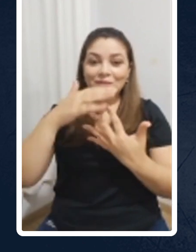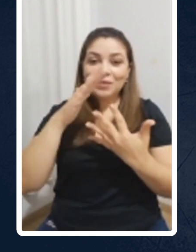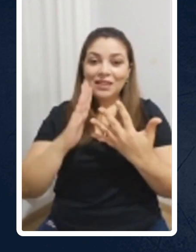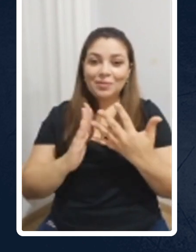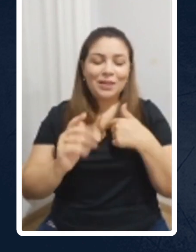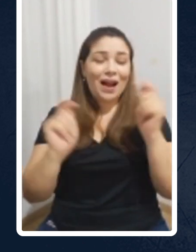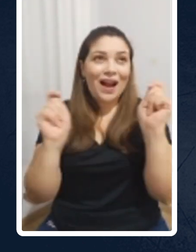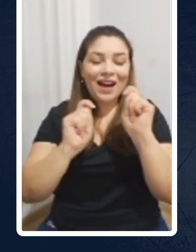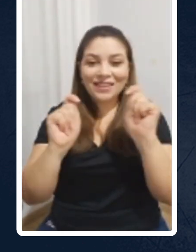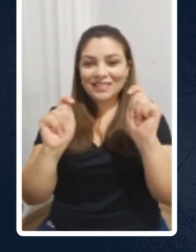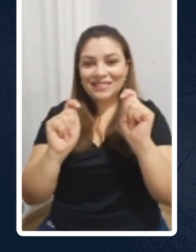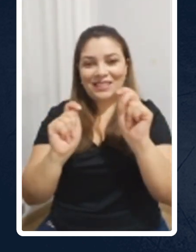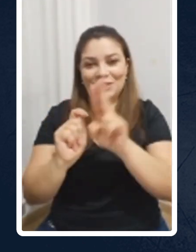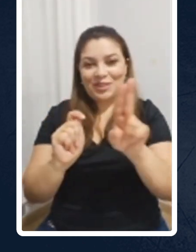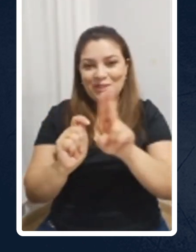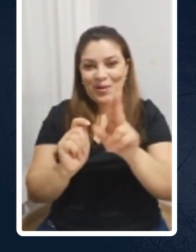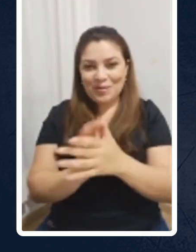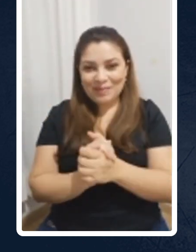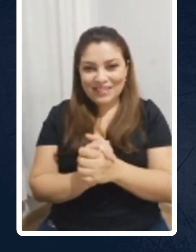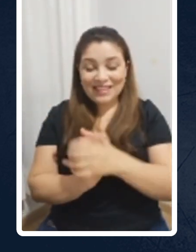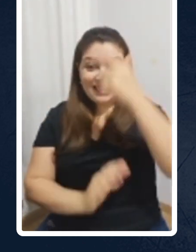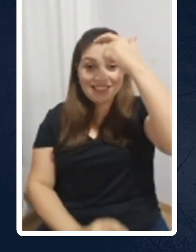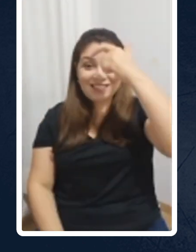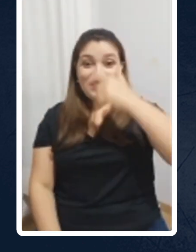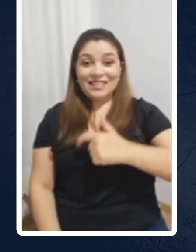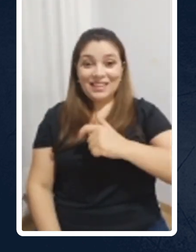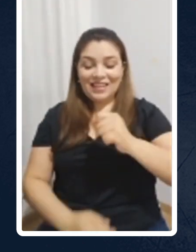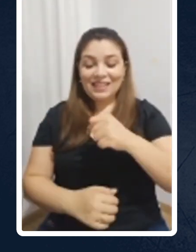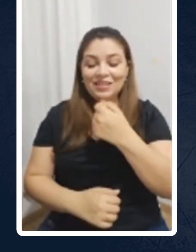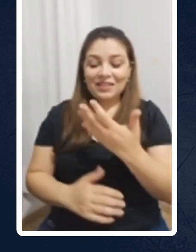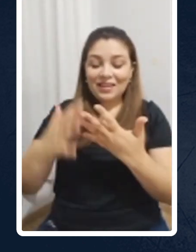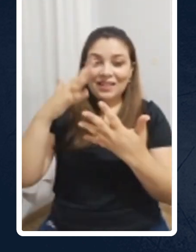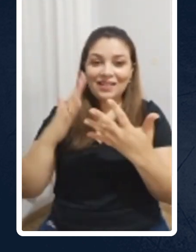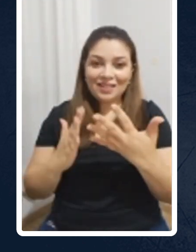Não é ser Libras. Isso é secundário. Isso é consequência.